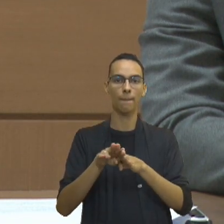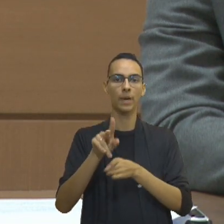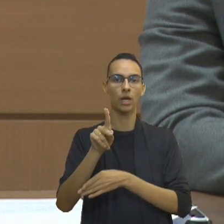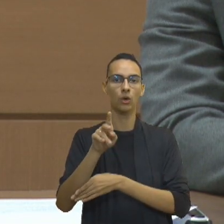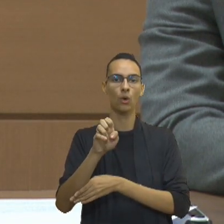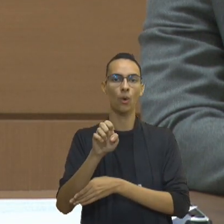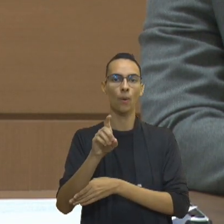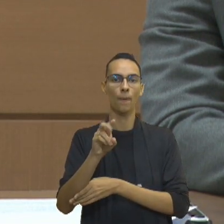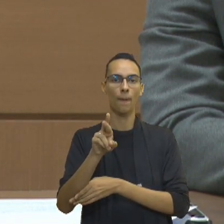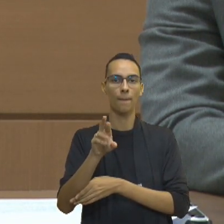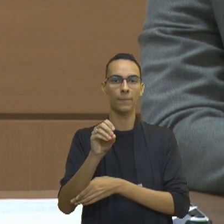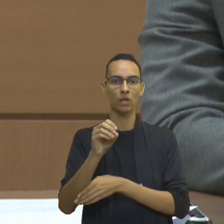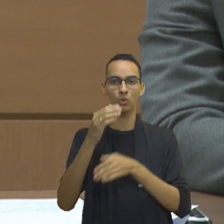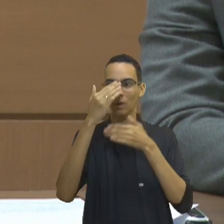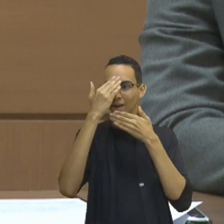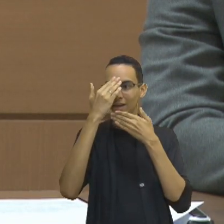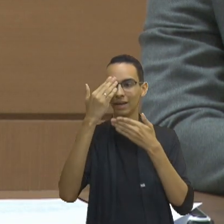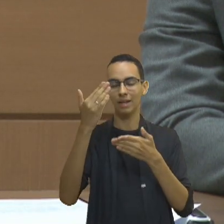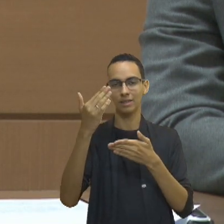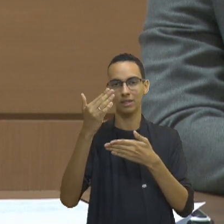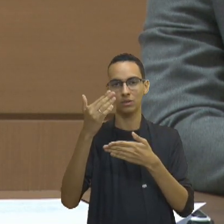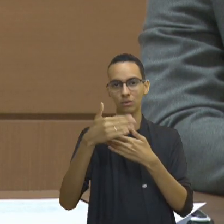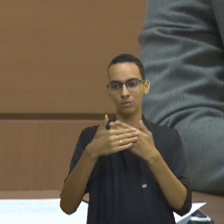equipe pelo trabalho desenvolvido.